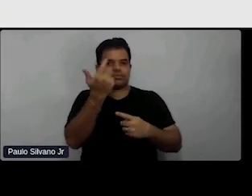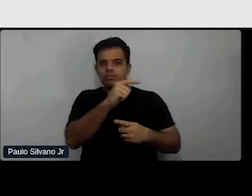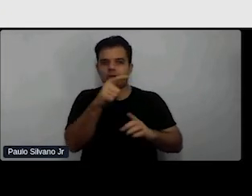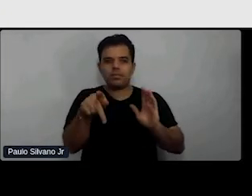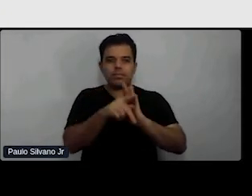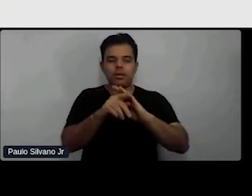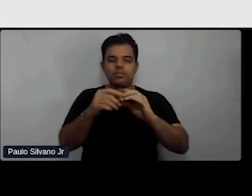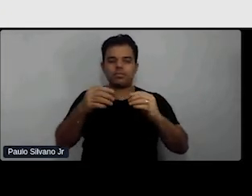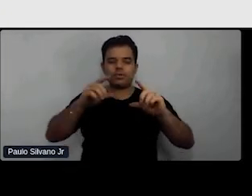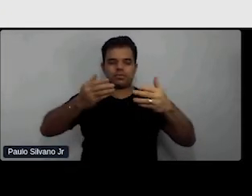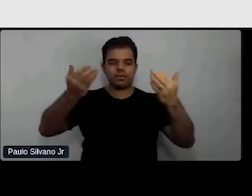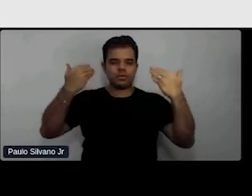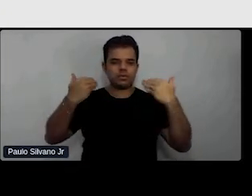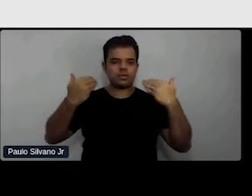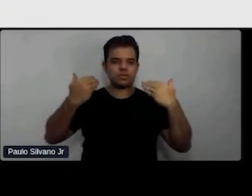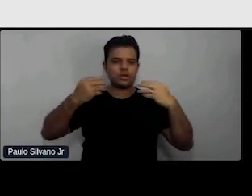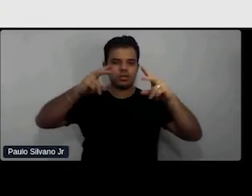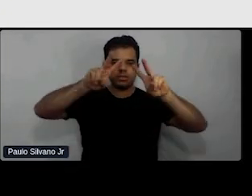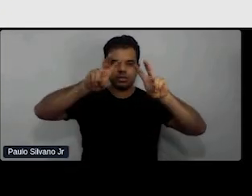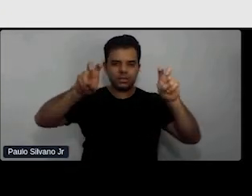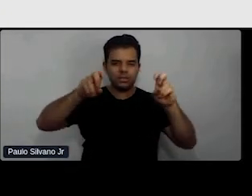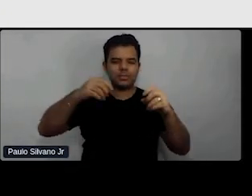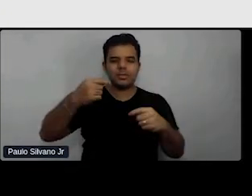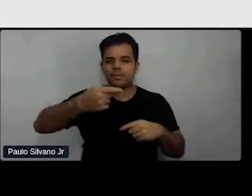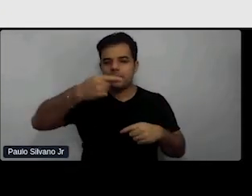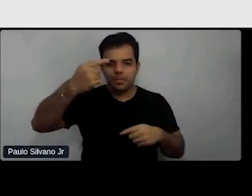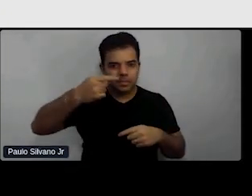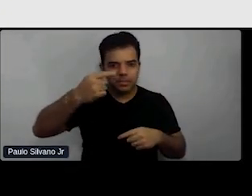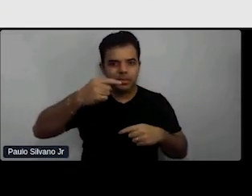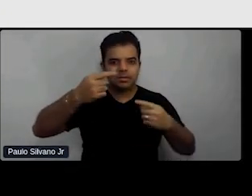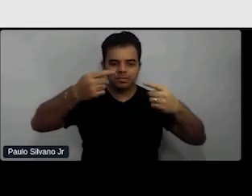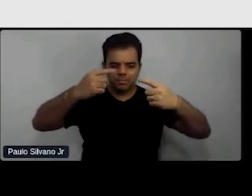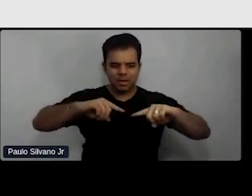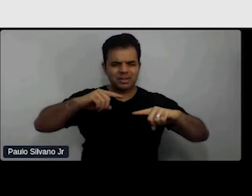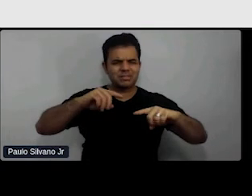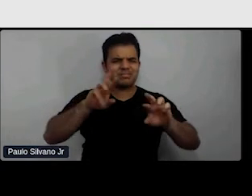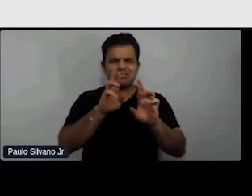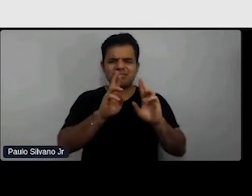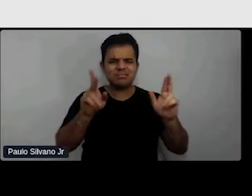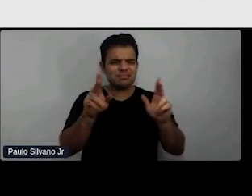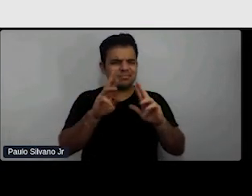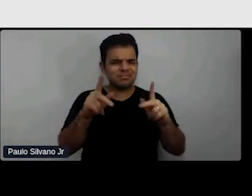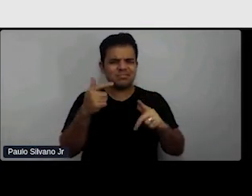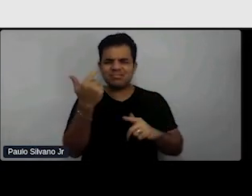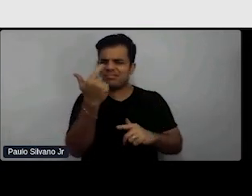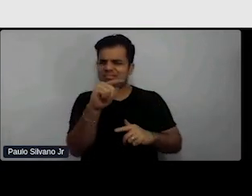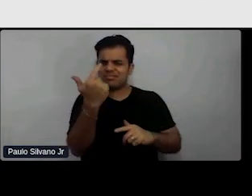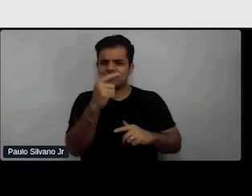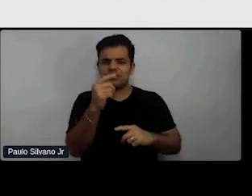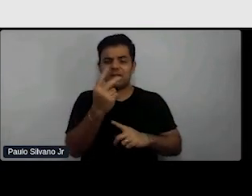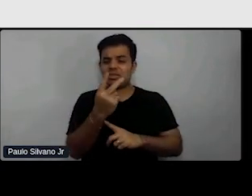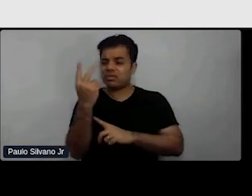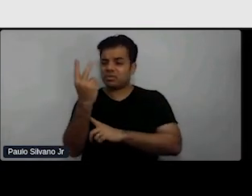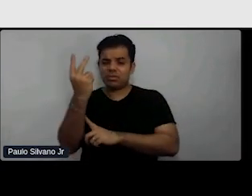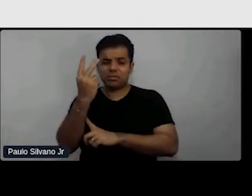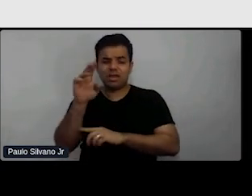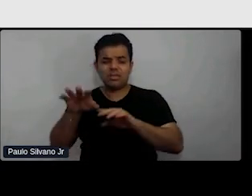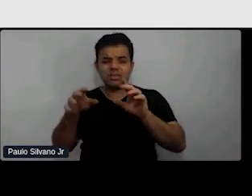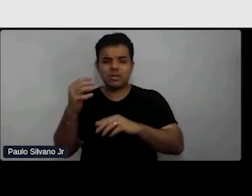de fundo. O primeiro gráfico tem uma baixa distinção entre as cores também. No segundo, o